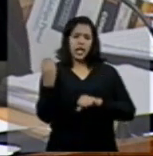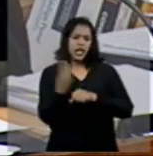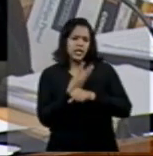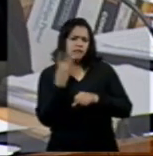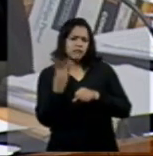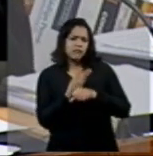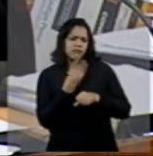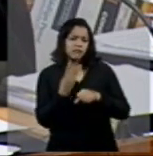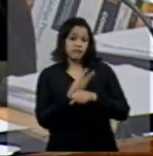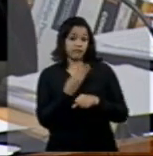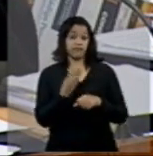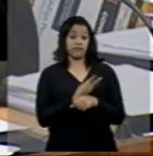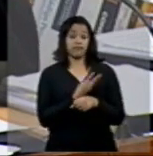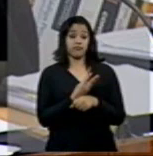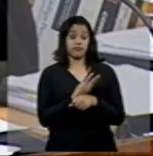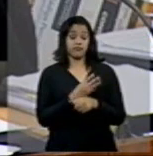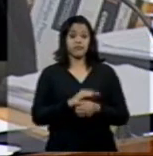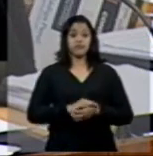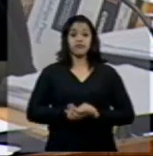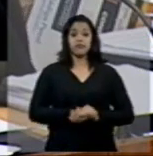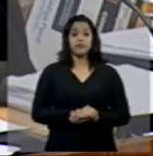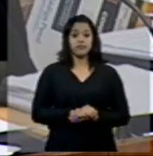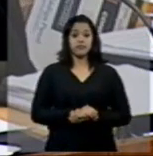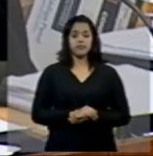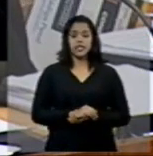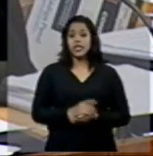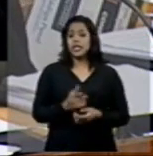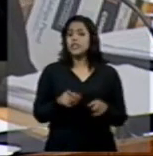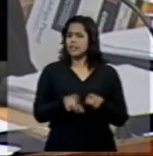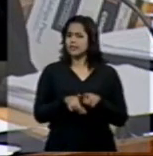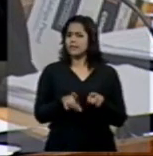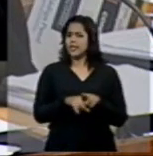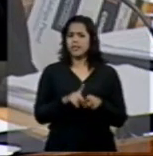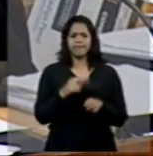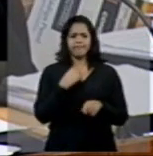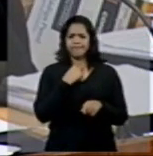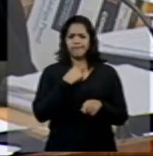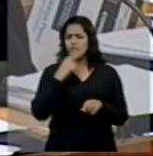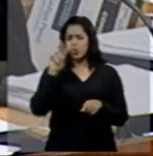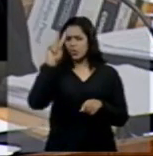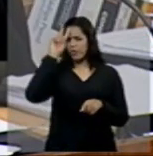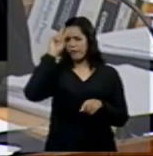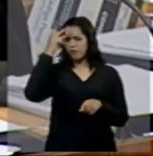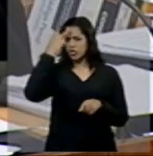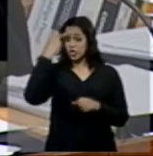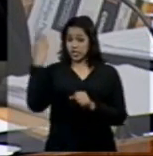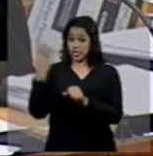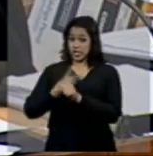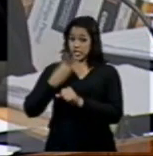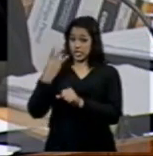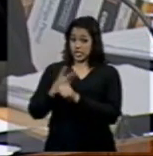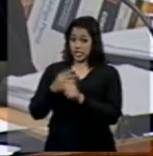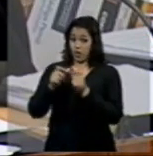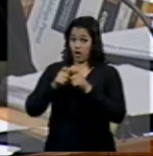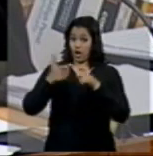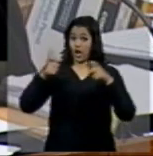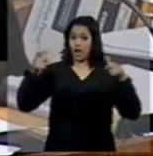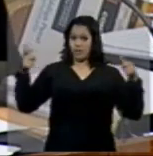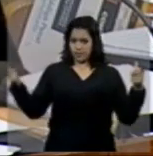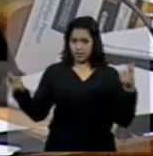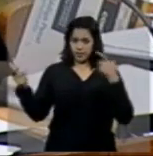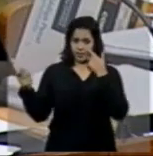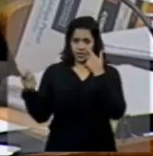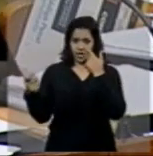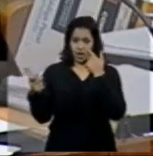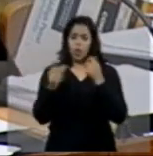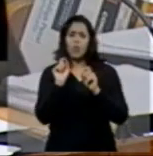a possibilidade de terceirização, e não deve ser confundida a terceirização ampla, inclusive